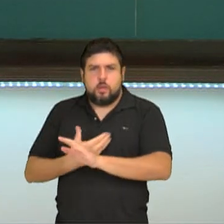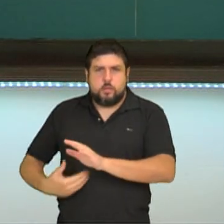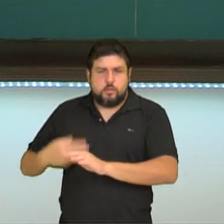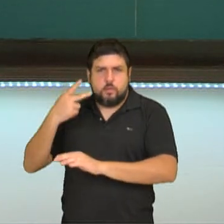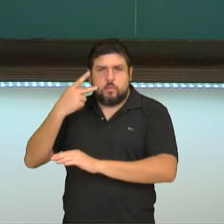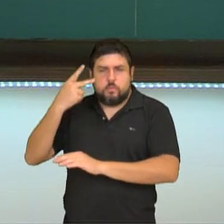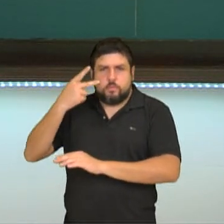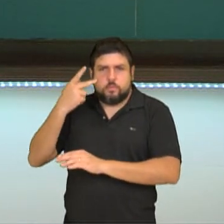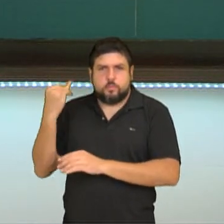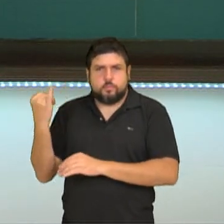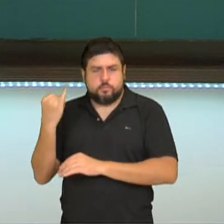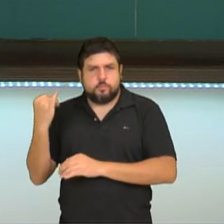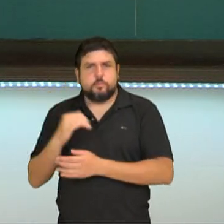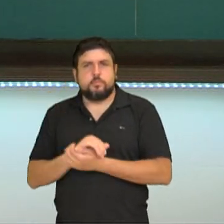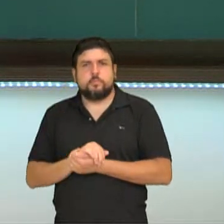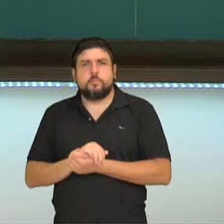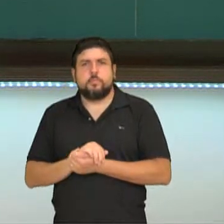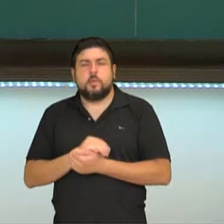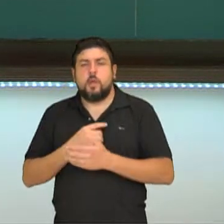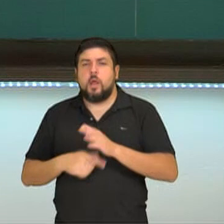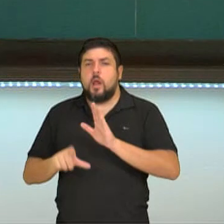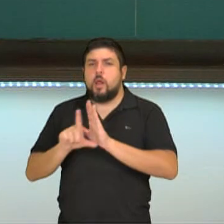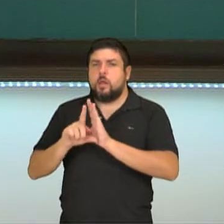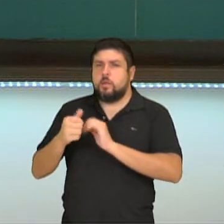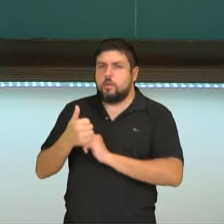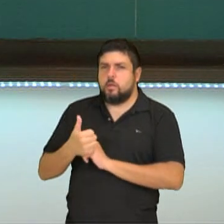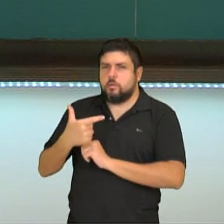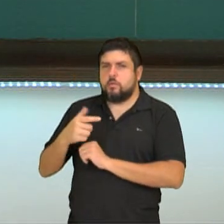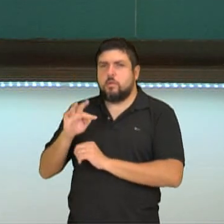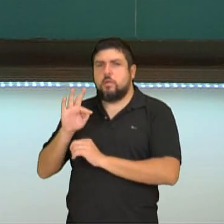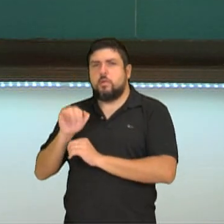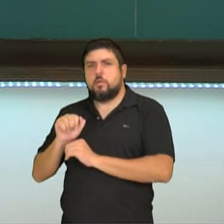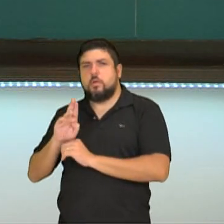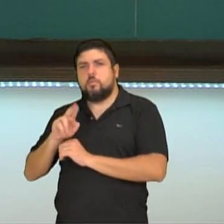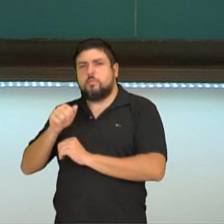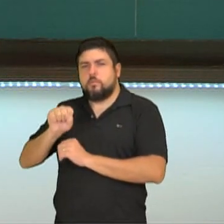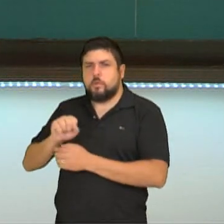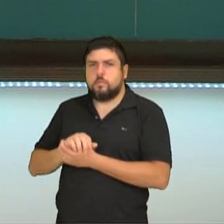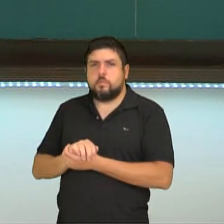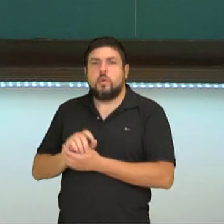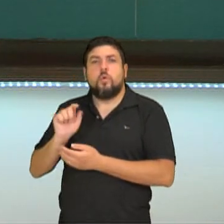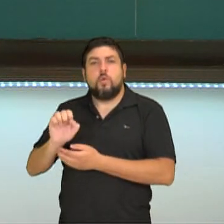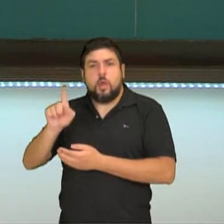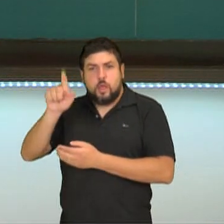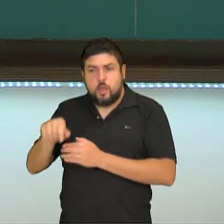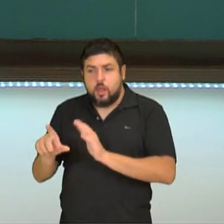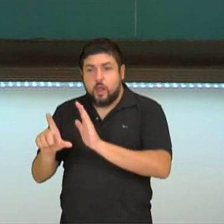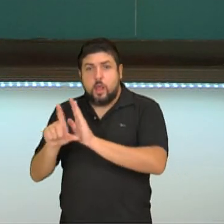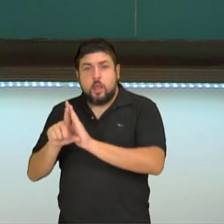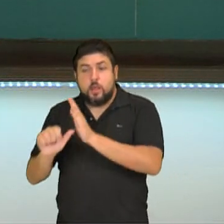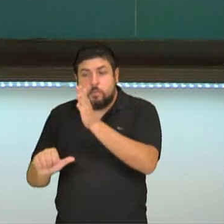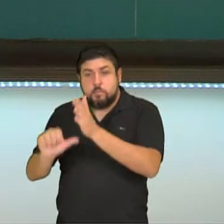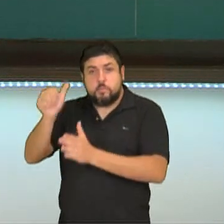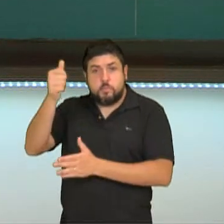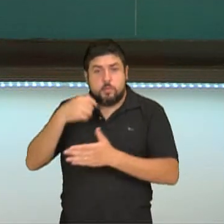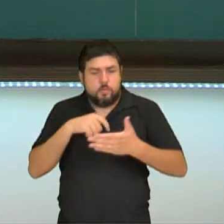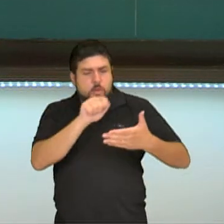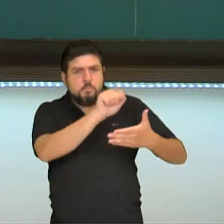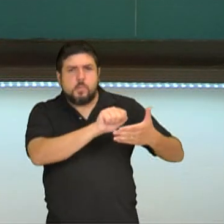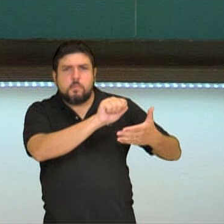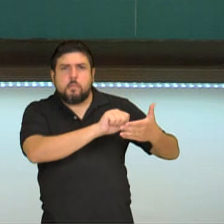plebeus. A gente vai ter a lei das 12 tábuas. Essa lei tinha o objetivo de colocar no papel as leis. Então, é a primeira lei escrita.